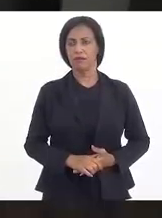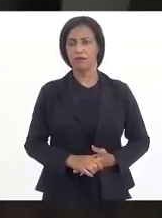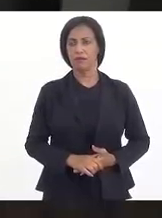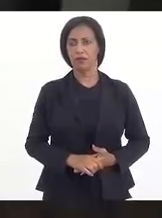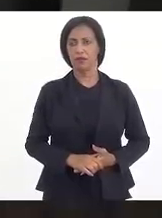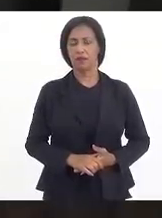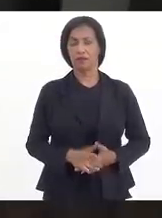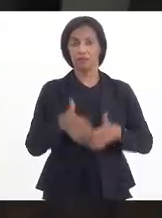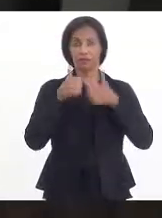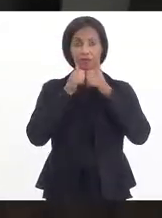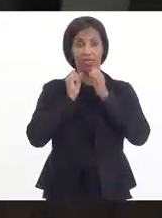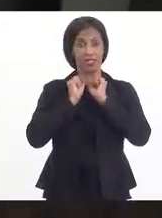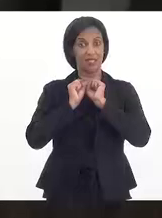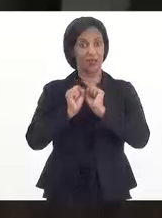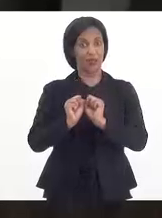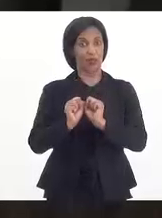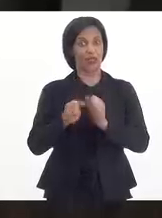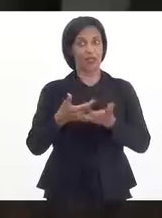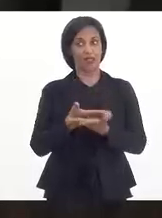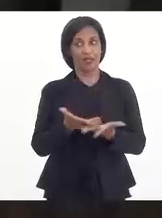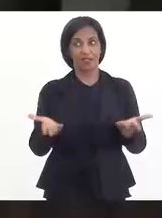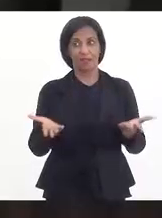e assessorias